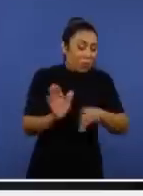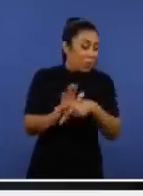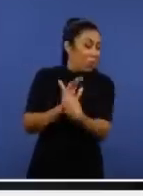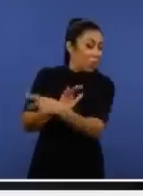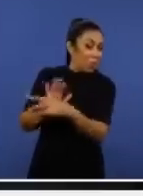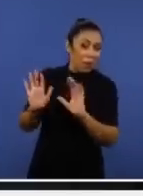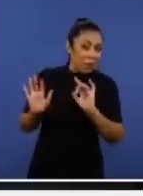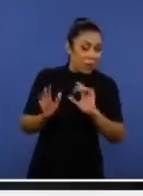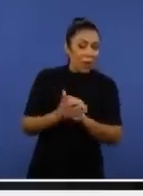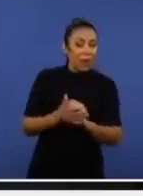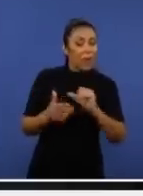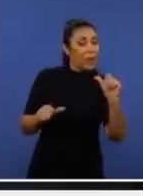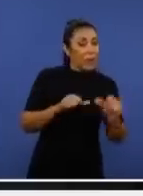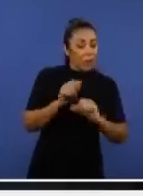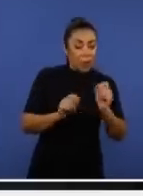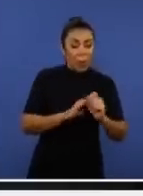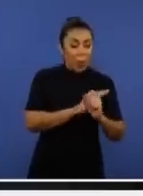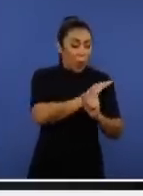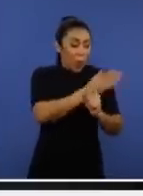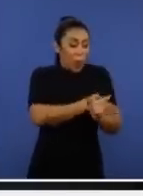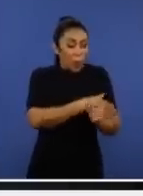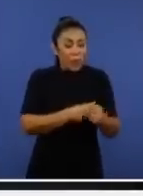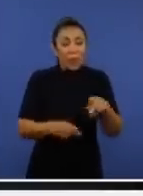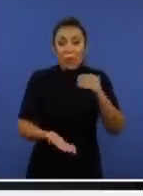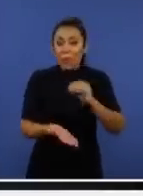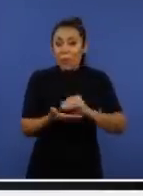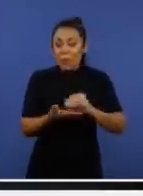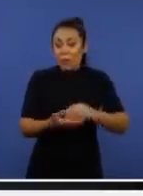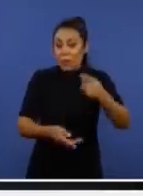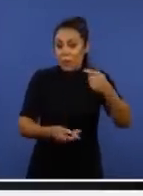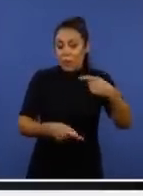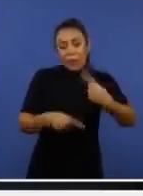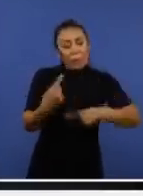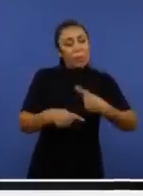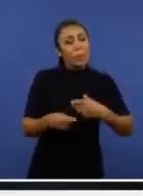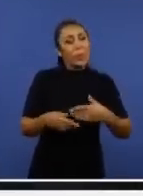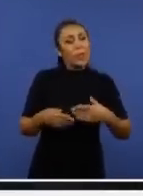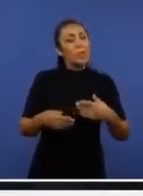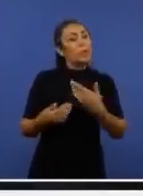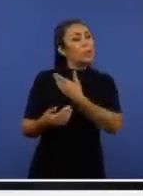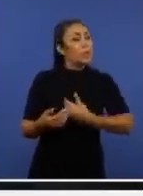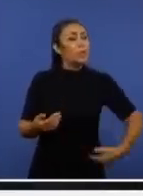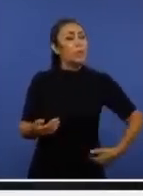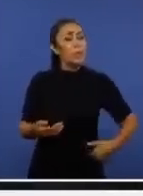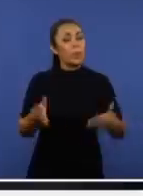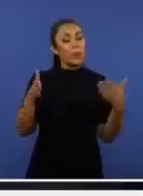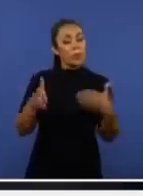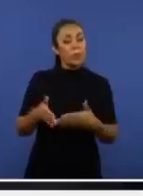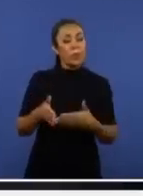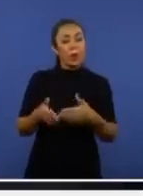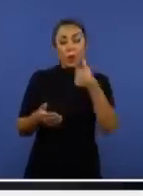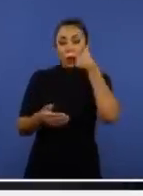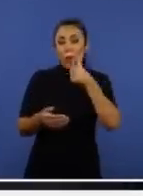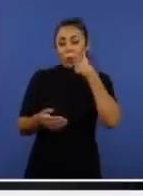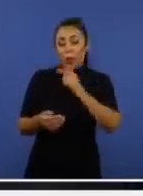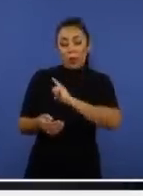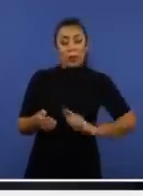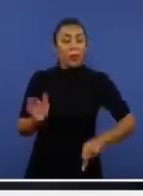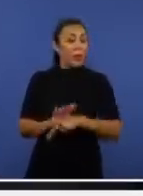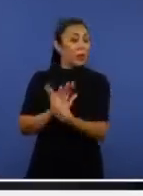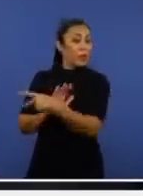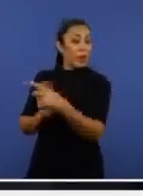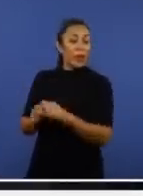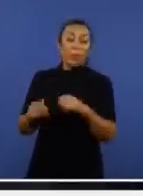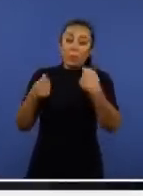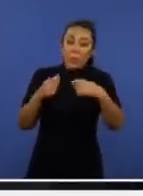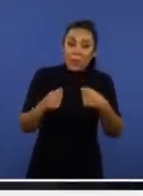e a misoginia e a falta de políticas públicas voltadas às mulheres do governo dele no principal tema do debate. Sim. Ele teve de